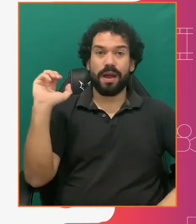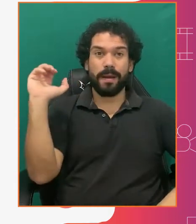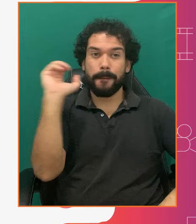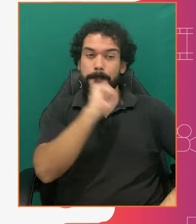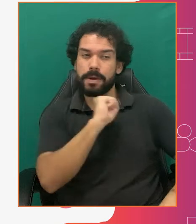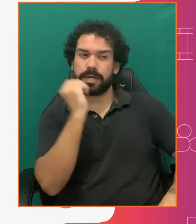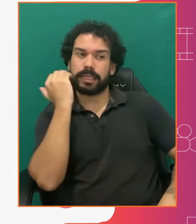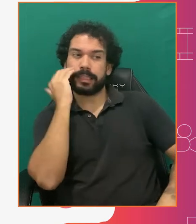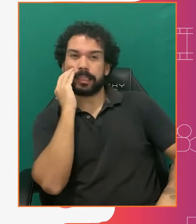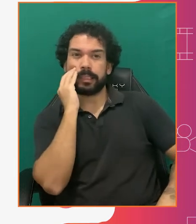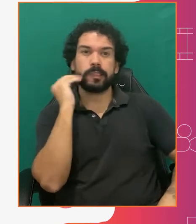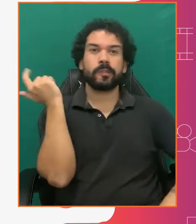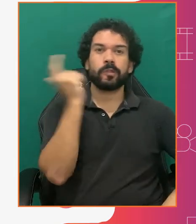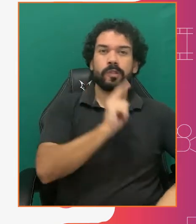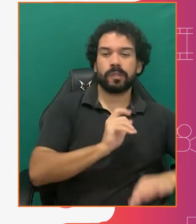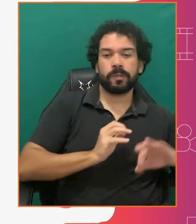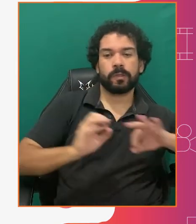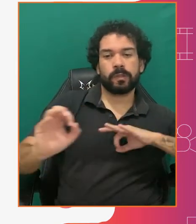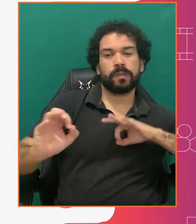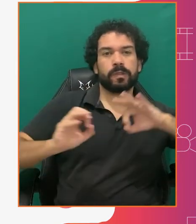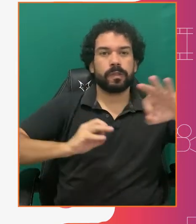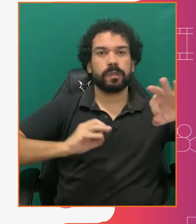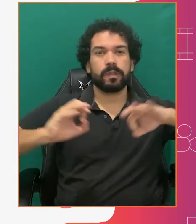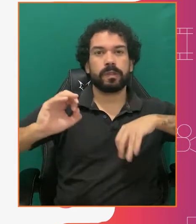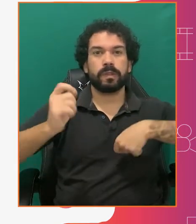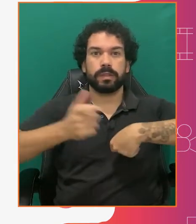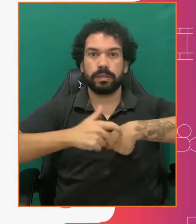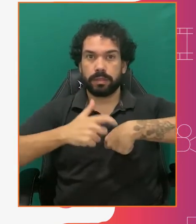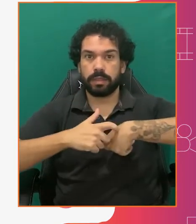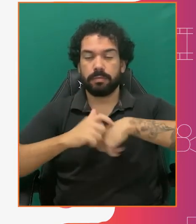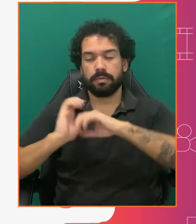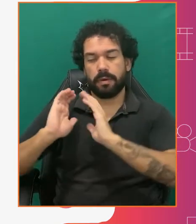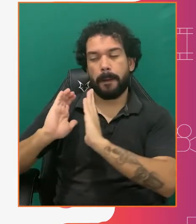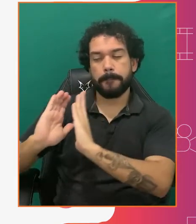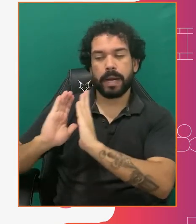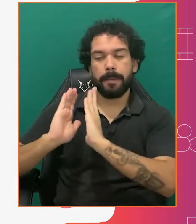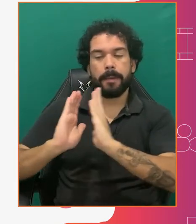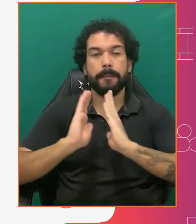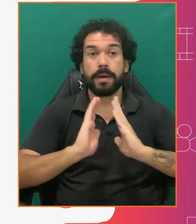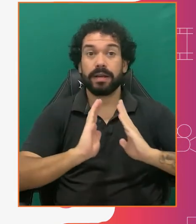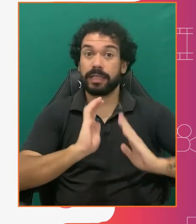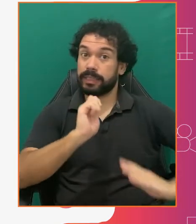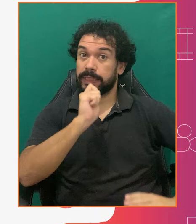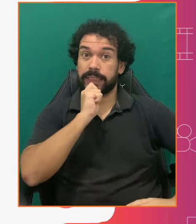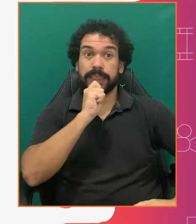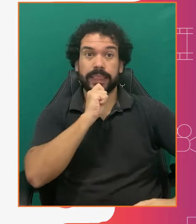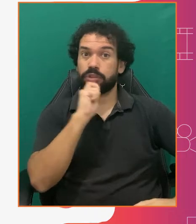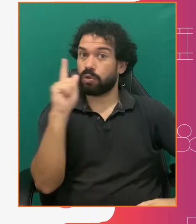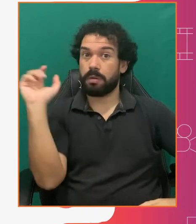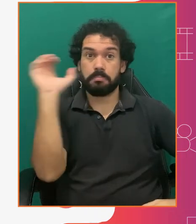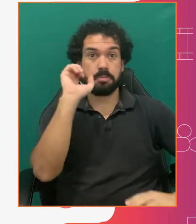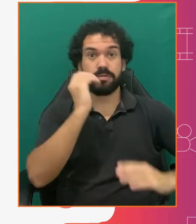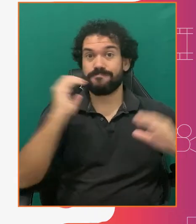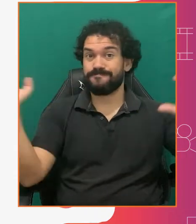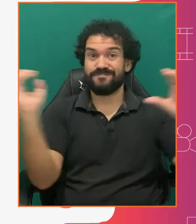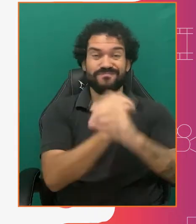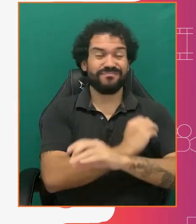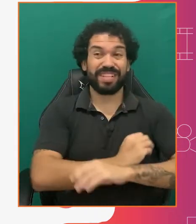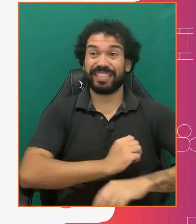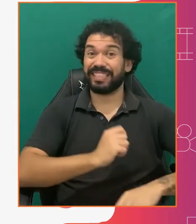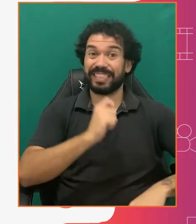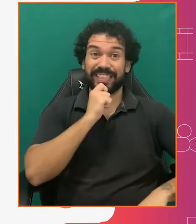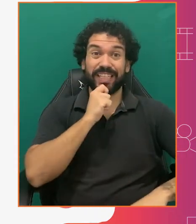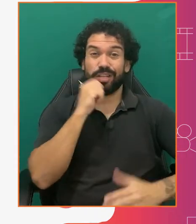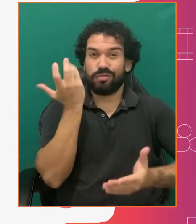para entender e conseguir pegar o tempo das coisas, e eu ainda não aprendi tudo, tenho muito